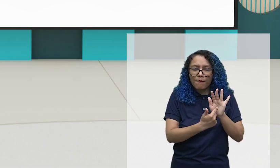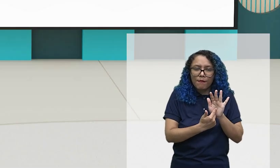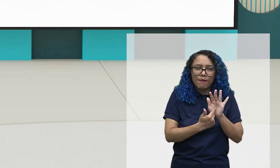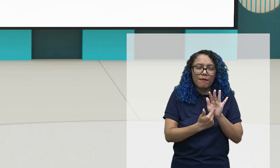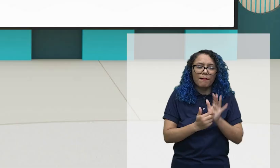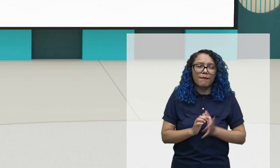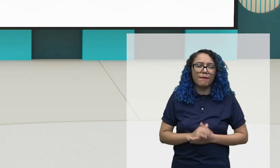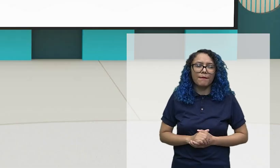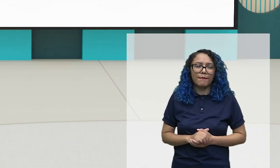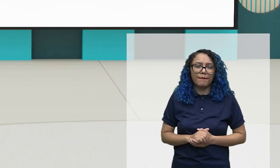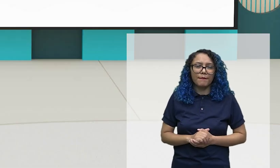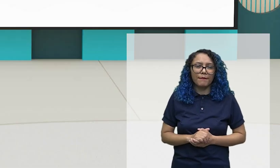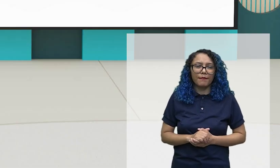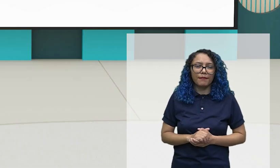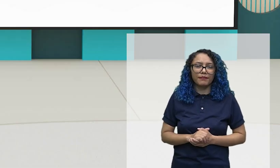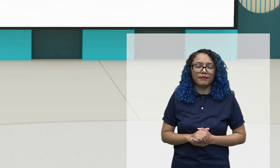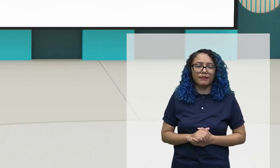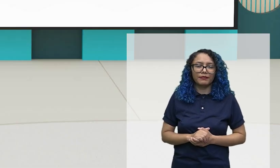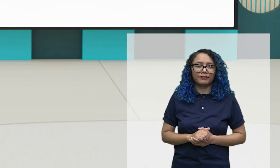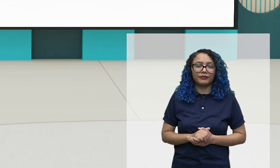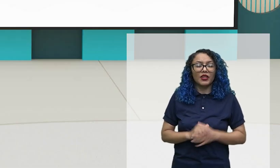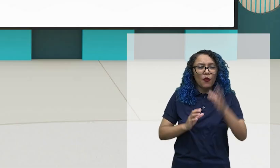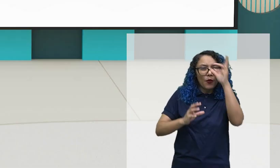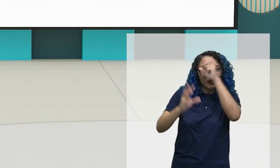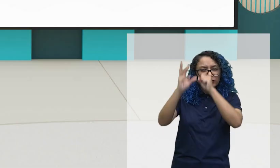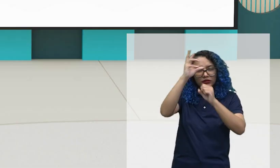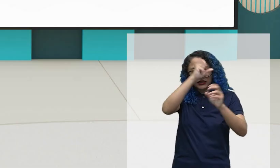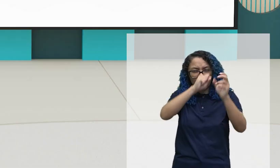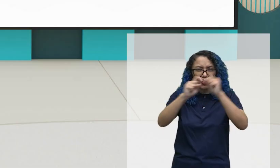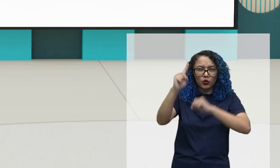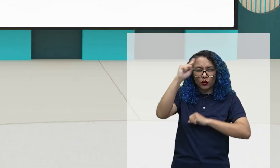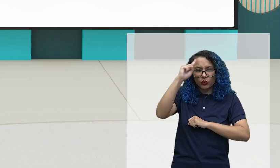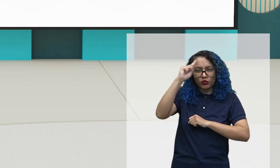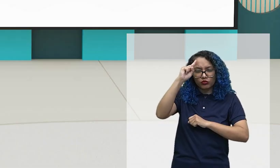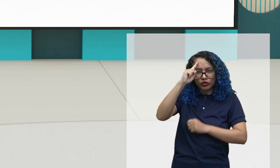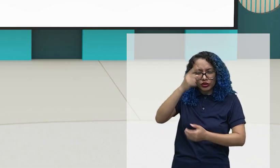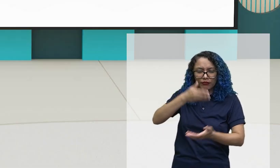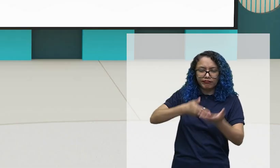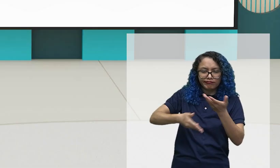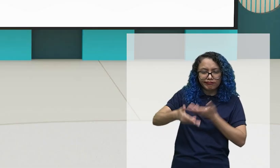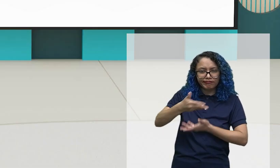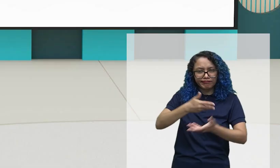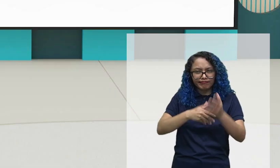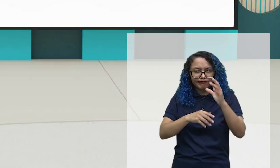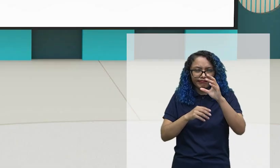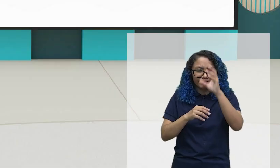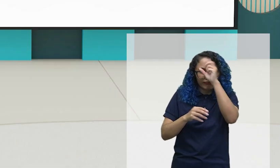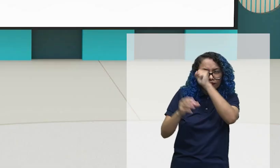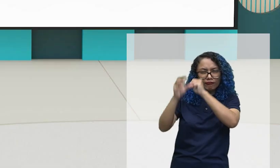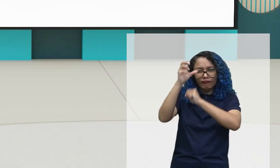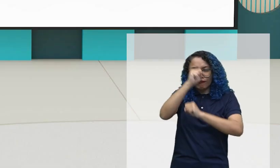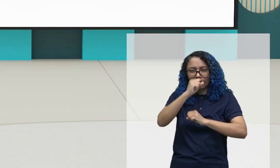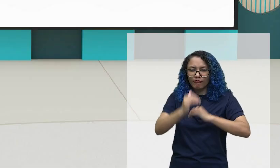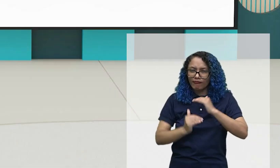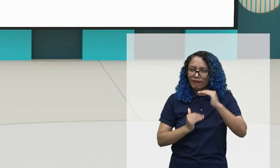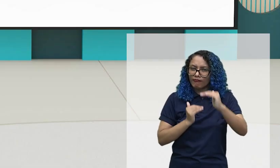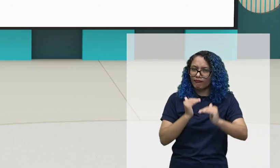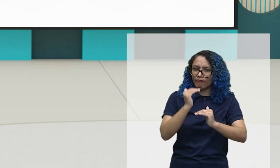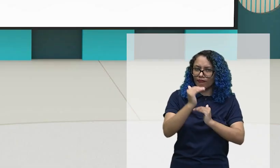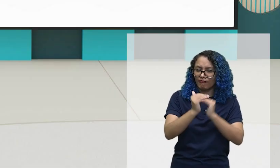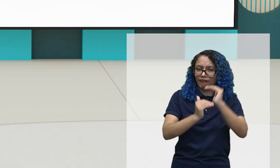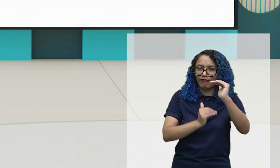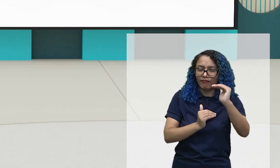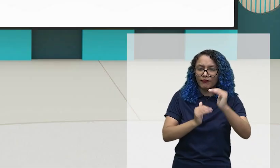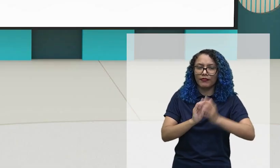um aprendizado que vai sendo construído diariamente com aqueles que já estão dentro daquele